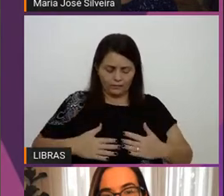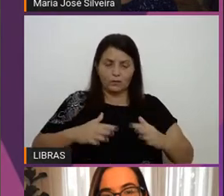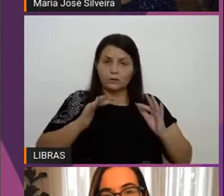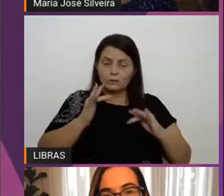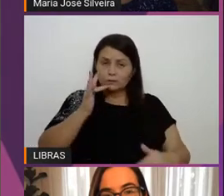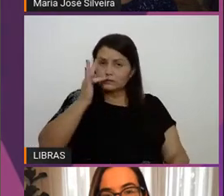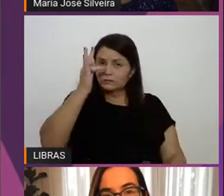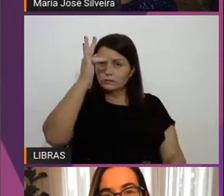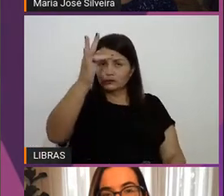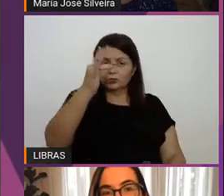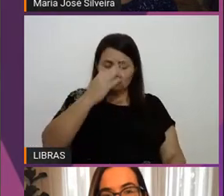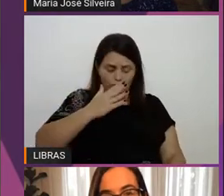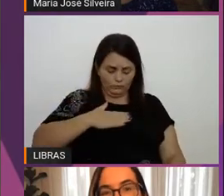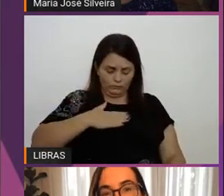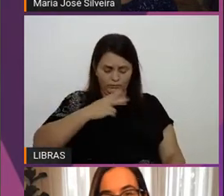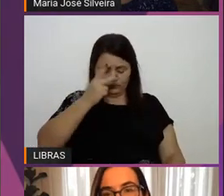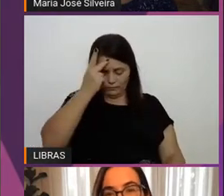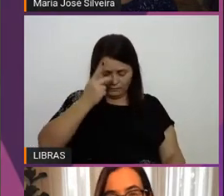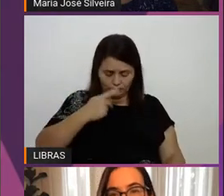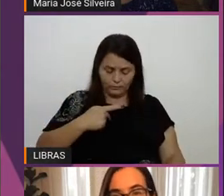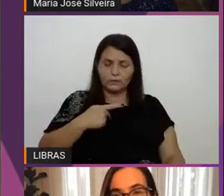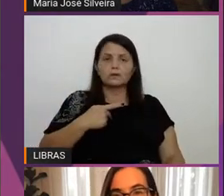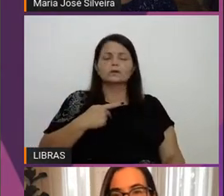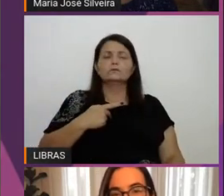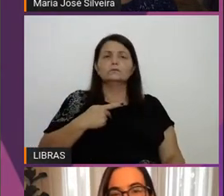meu futuro nesse corpo